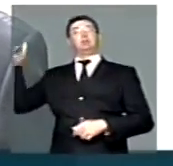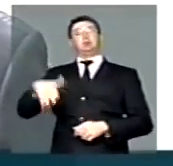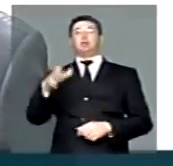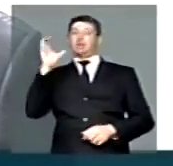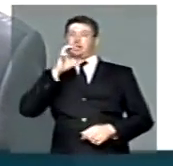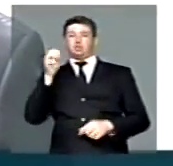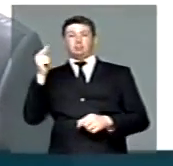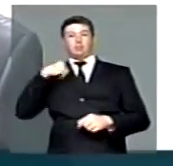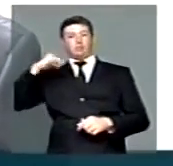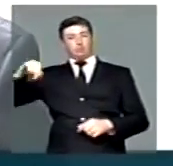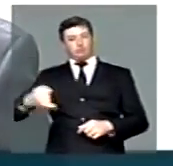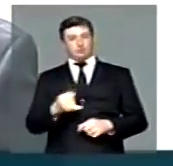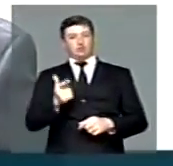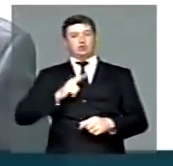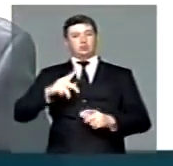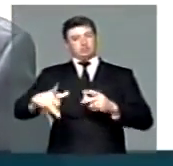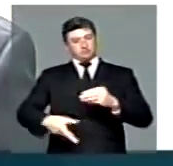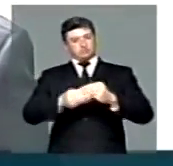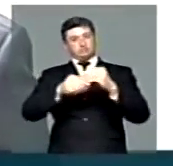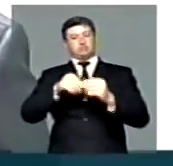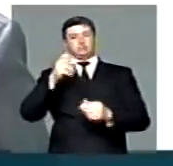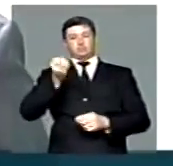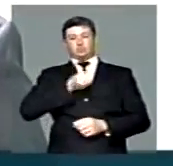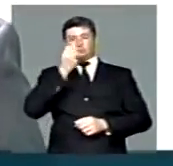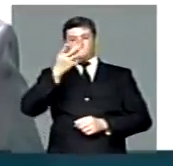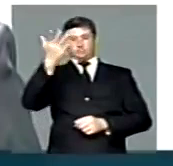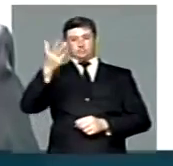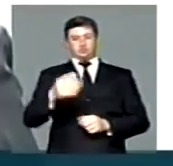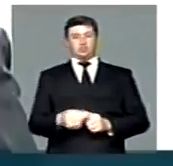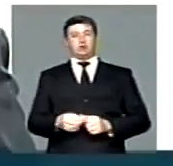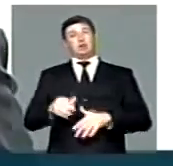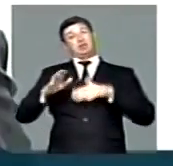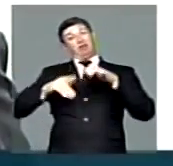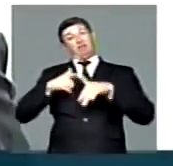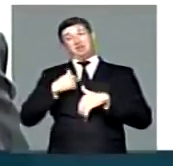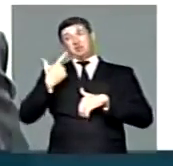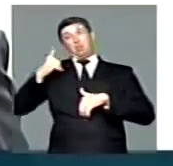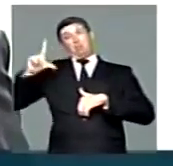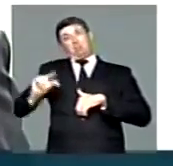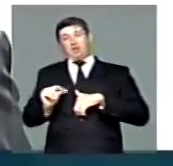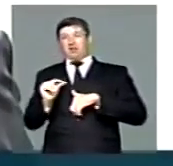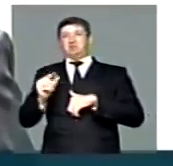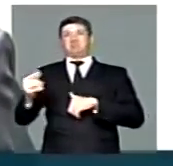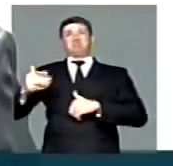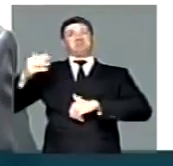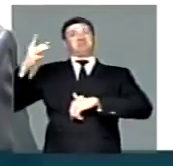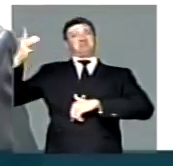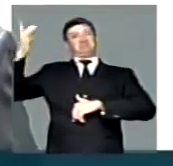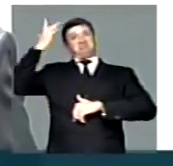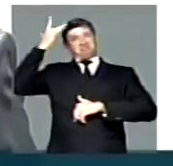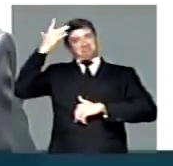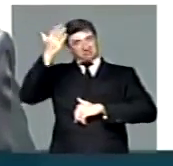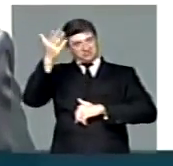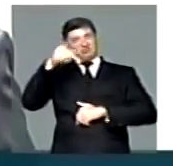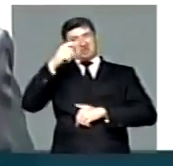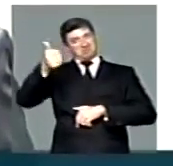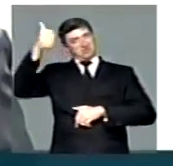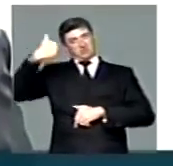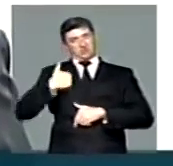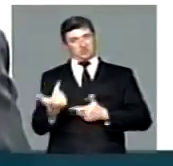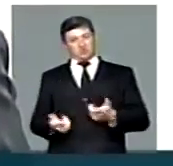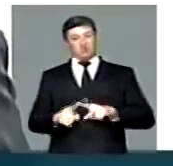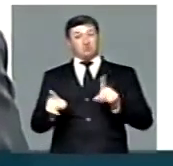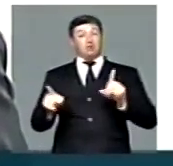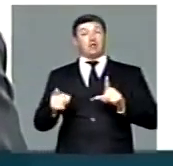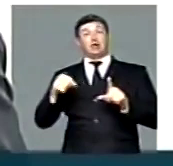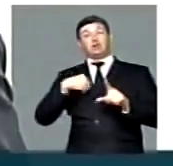ter a oportunidade de aparteá-lo, deslumbrando talvez o seu pronunciamento, mas me reportando a parte em